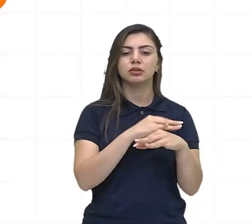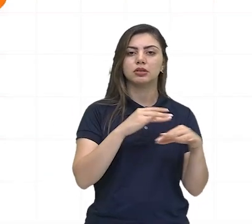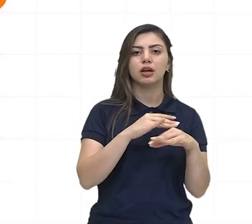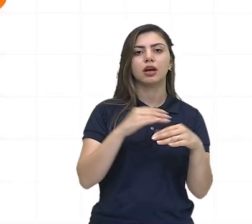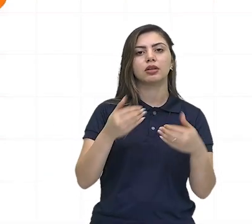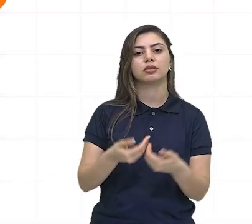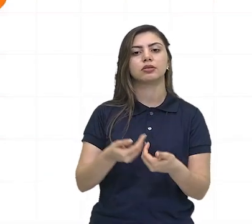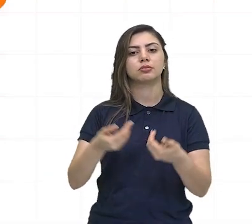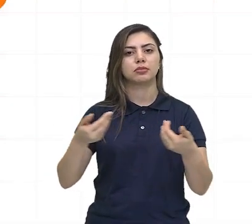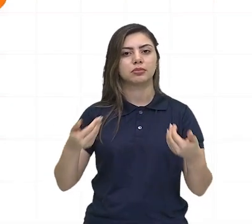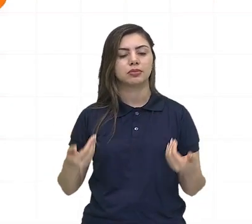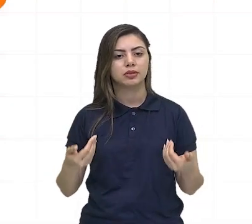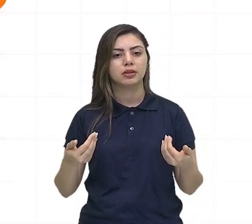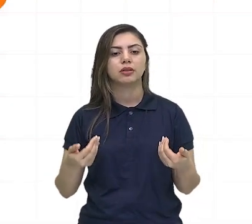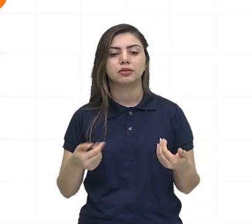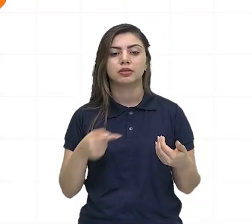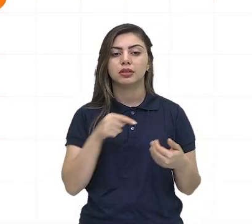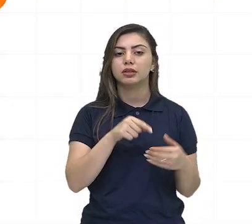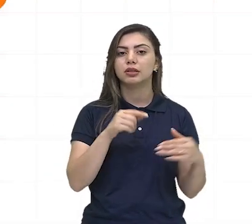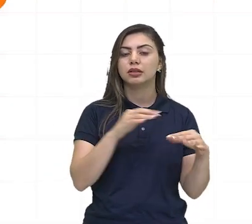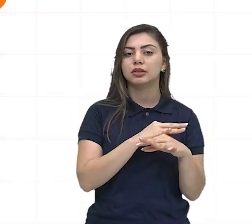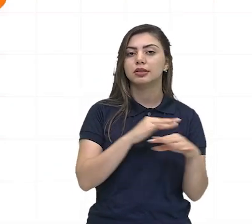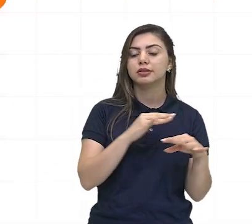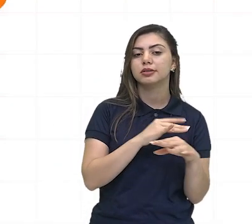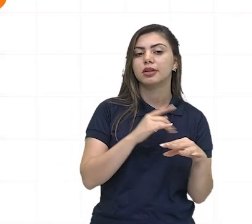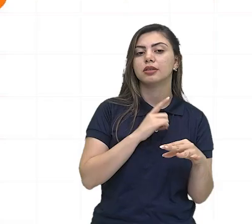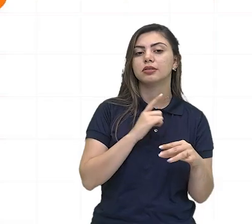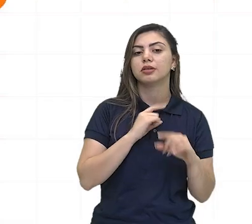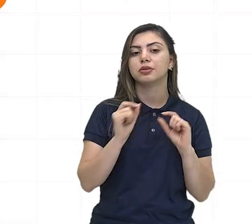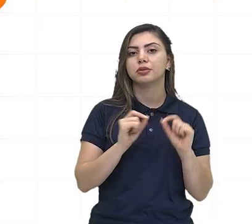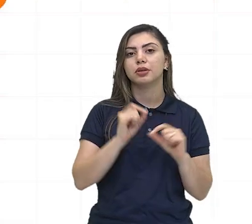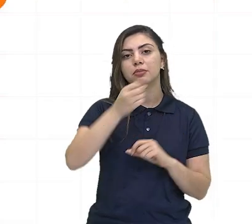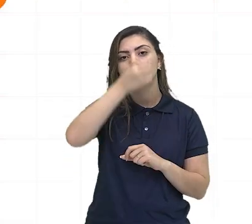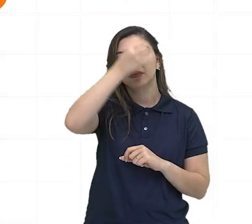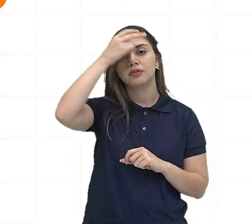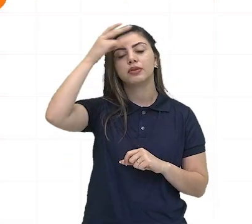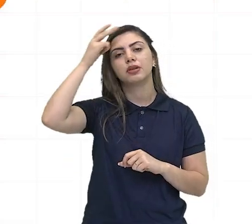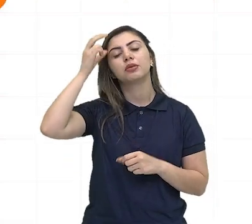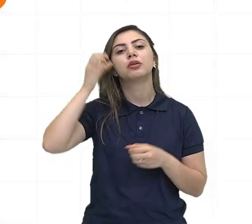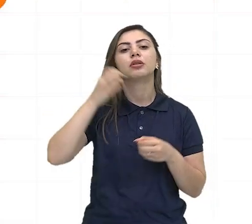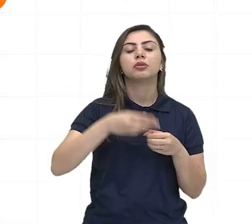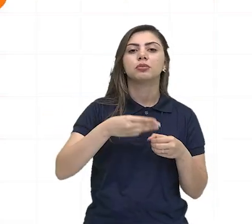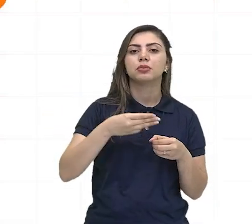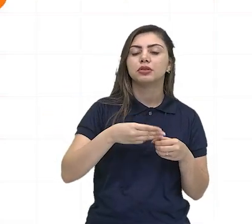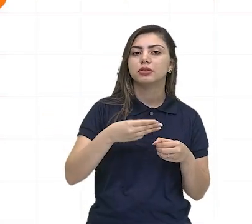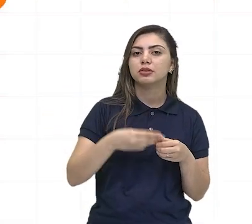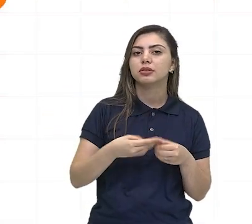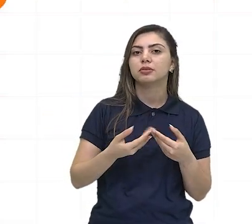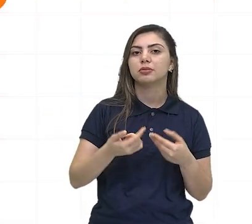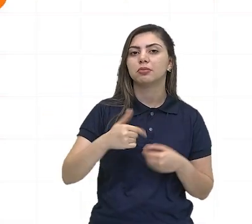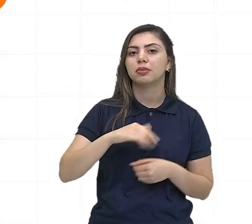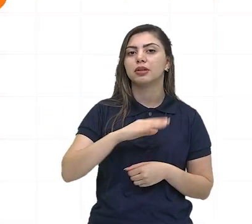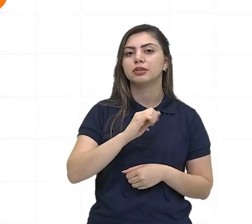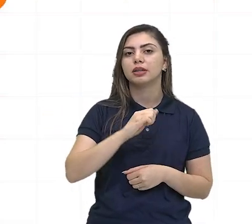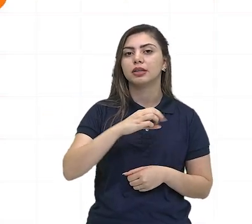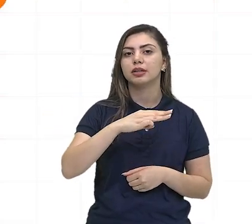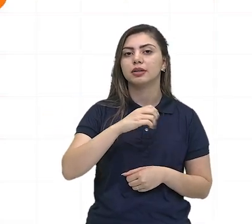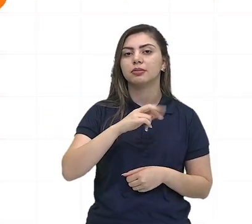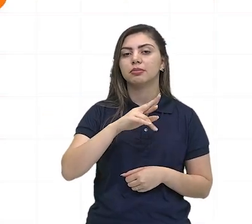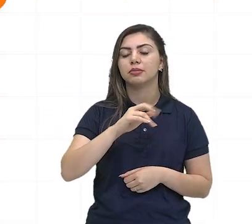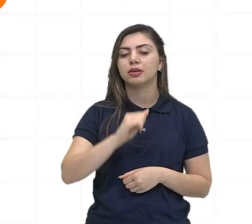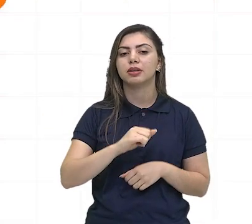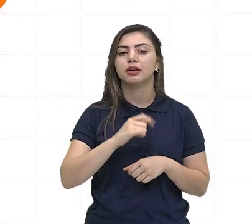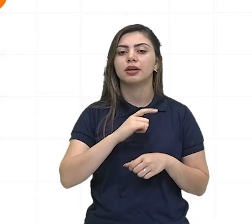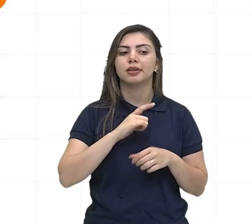na cidade, que é a sede, onde estão concentrados ali a prefeitura municipal, a Câmara, os comércios,